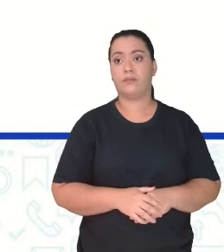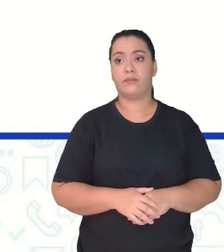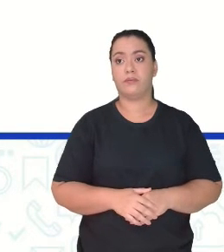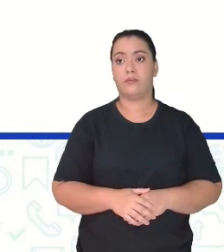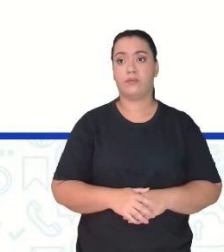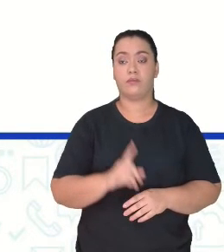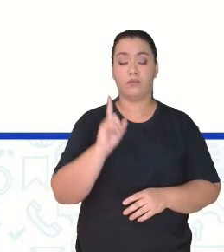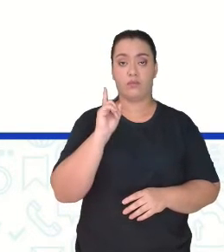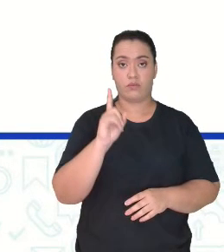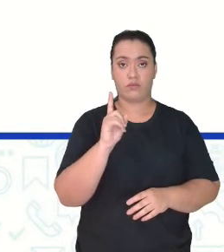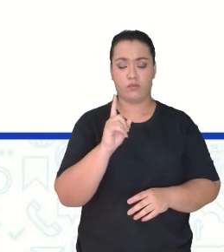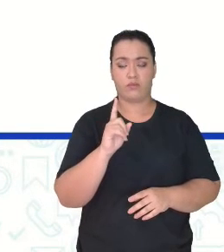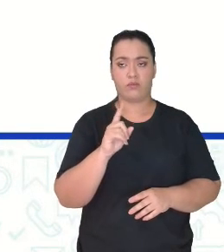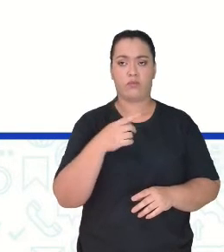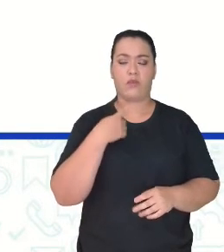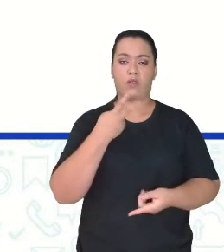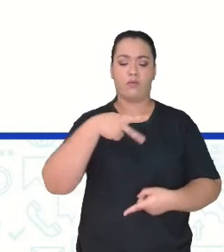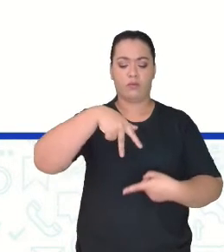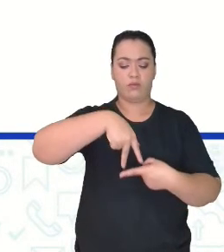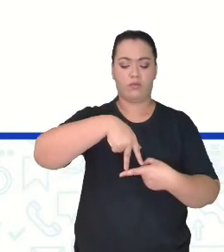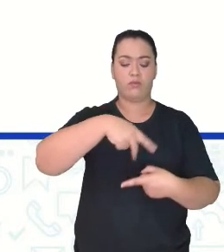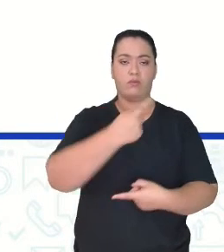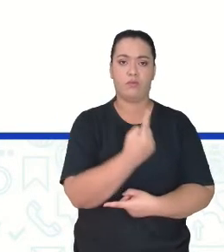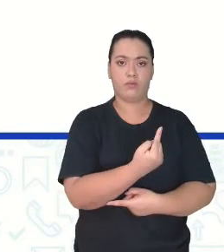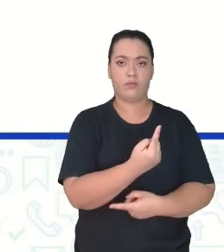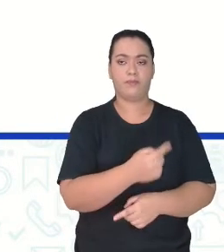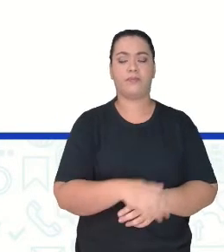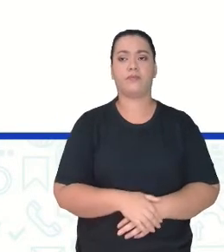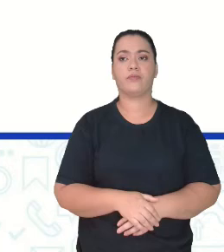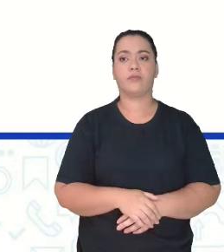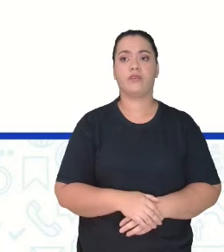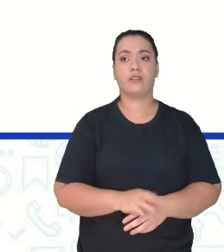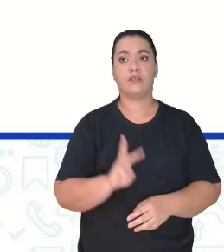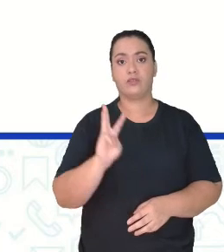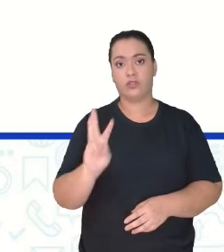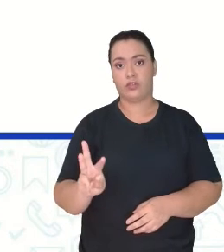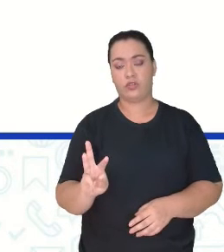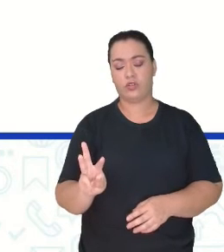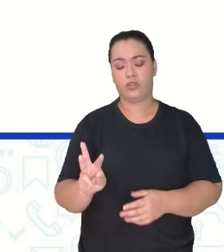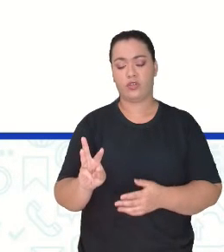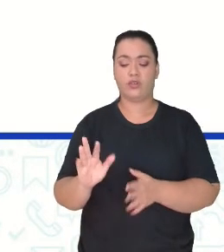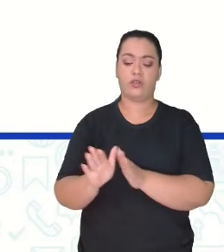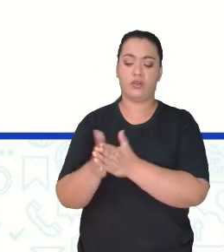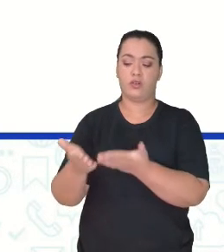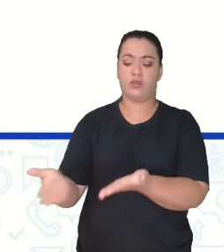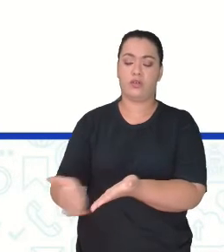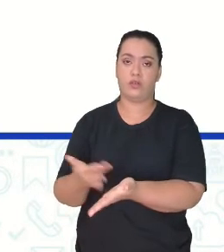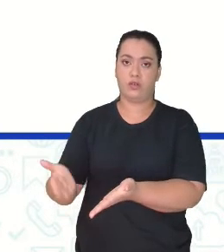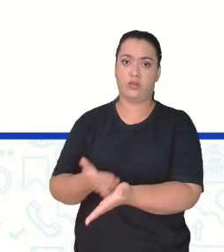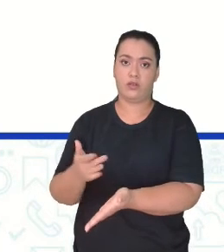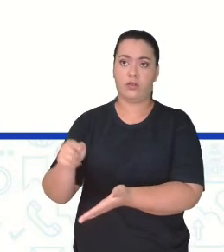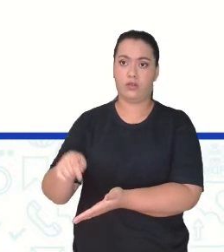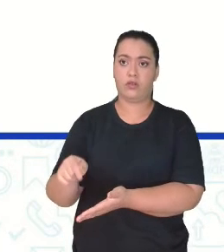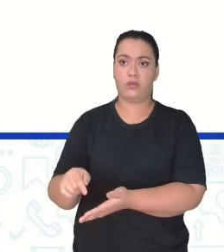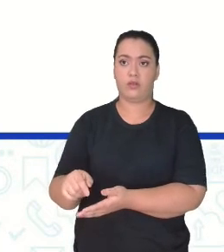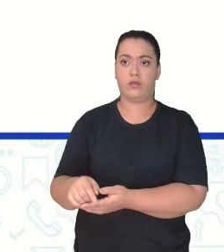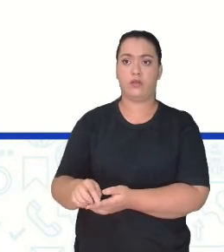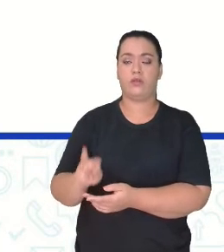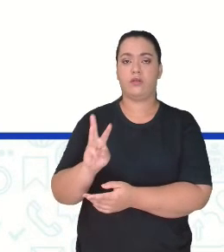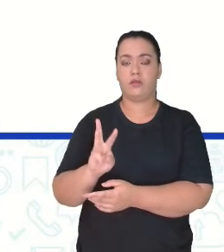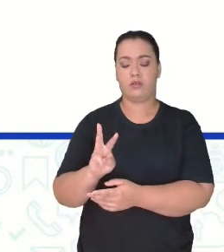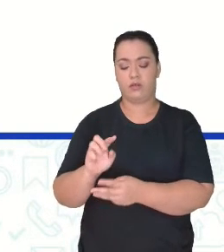uma parte do caderno eu chamei de um triângulozinho e os 3 livros eu chamei de 3